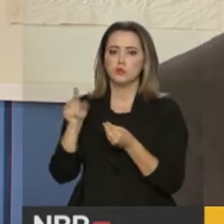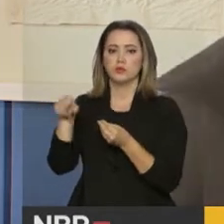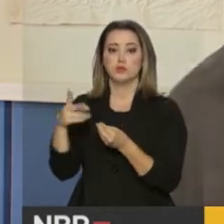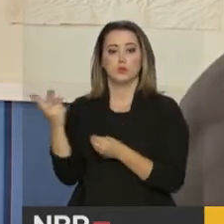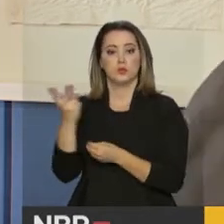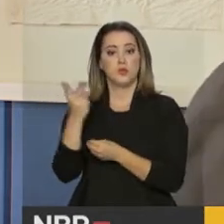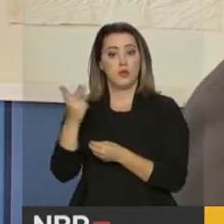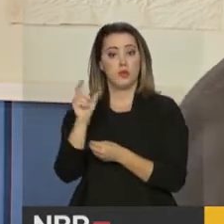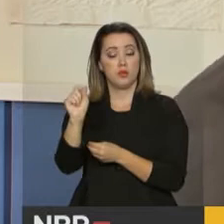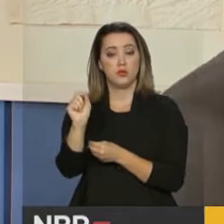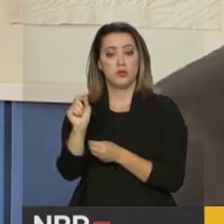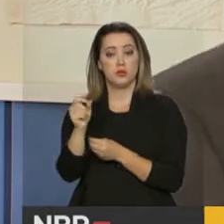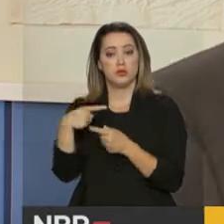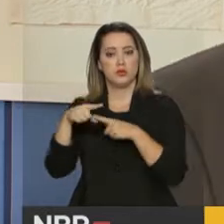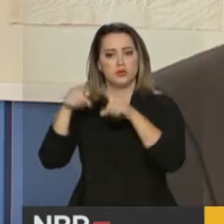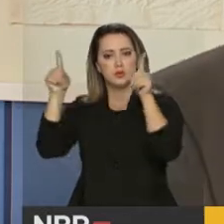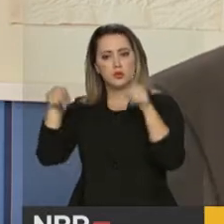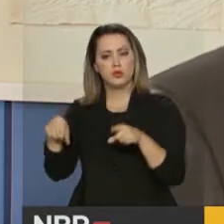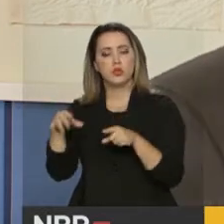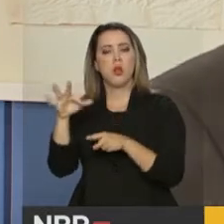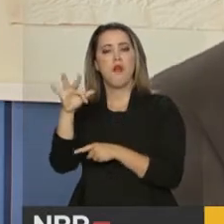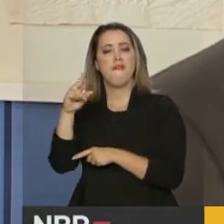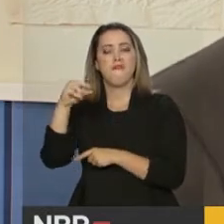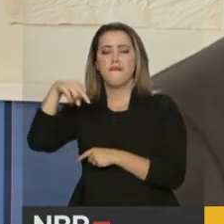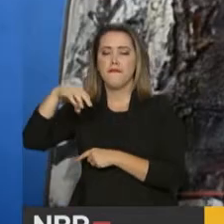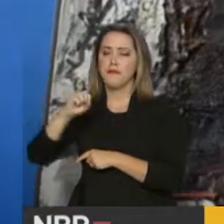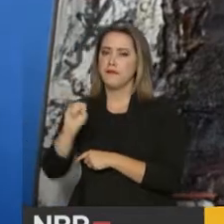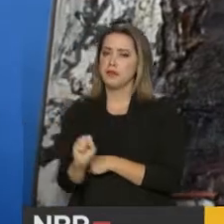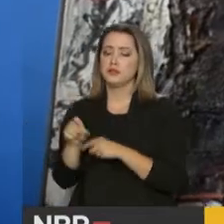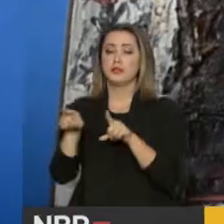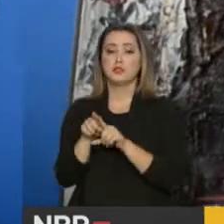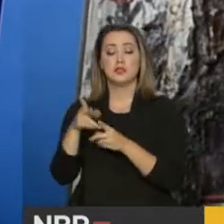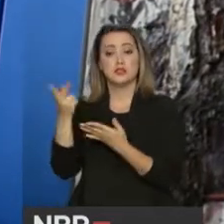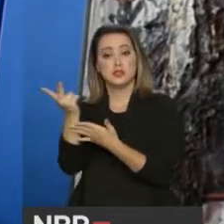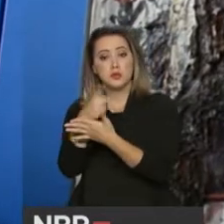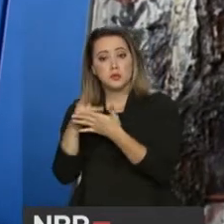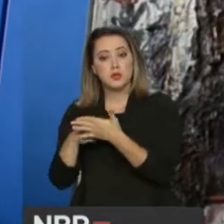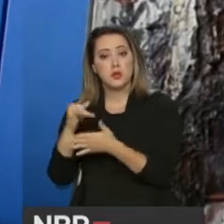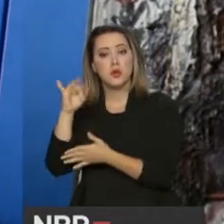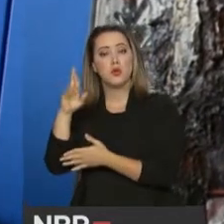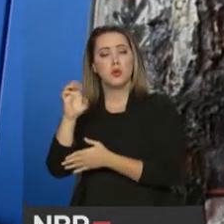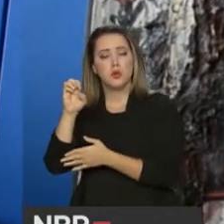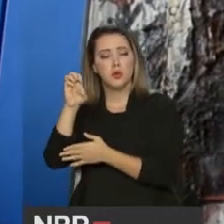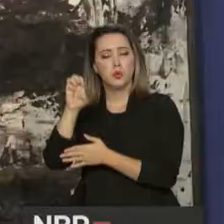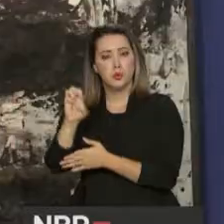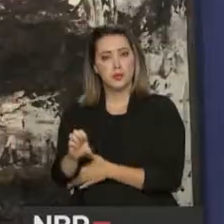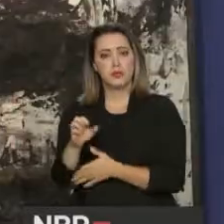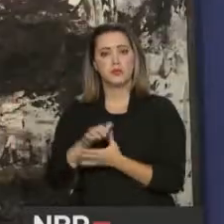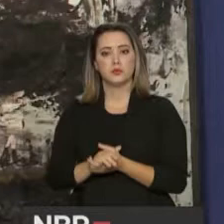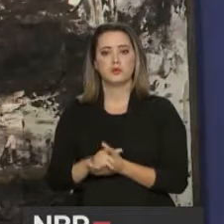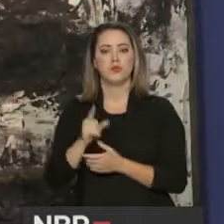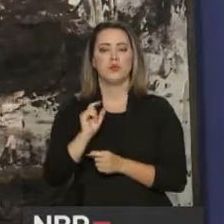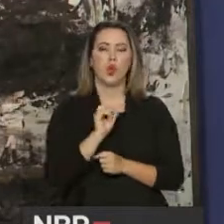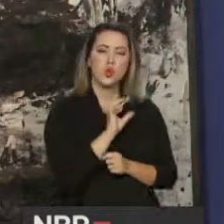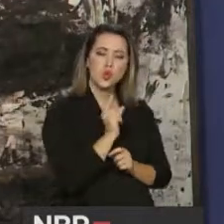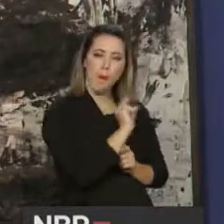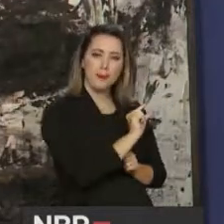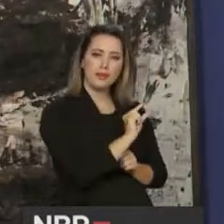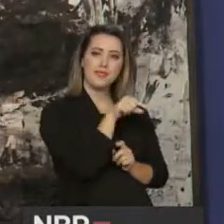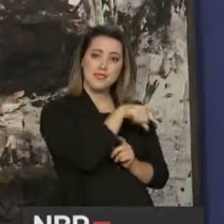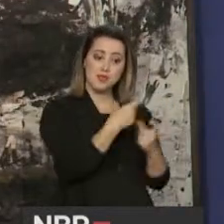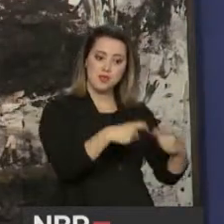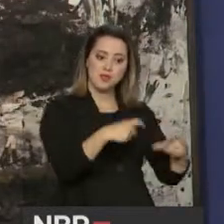essas duas peças do Franz Kreisberg e essa pintura do Iberê Camargo. Certo, isso é só um pedacinho, né,